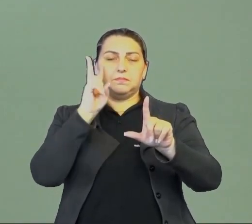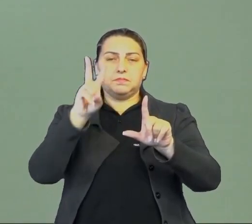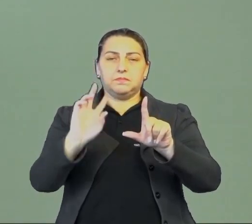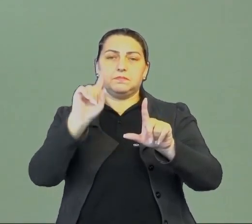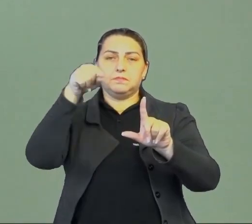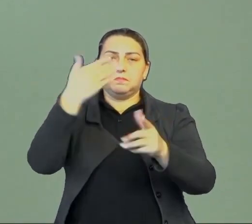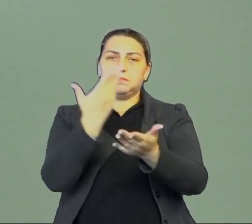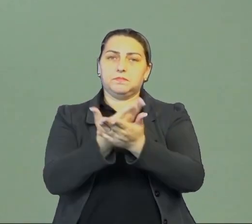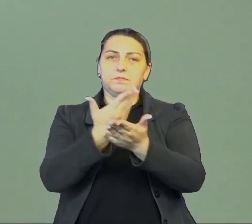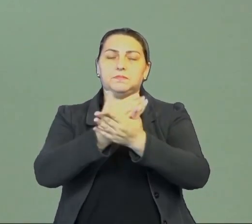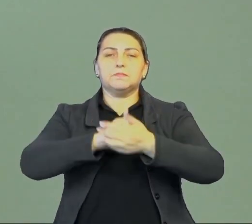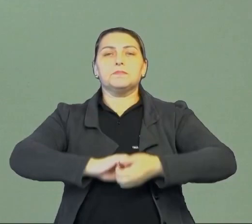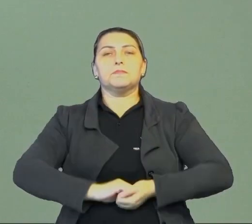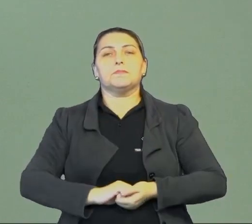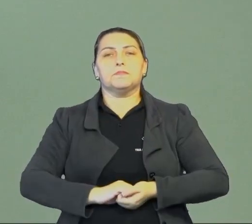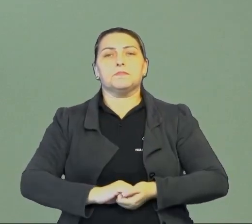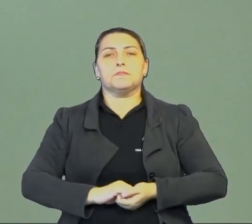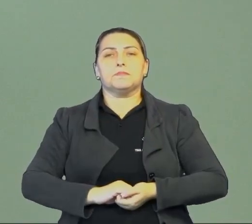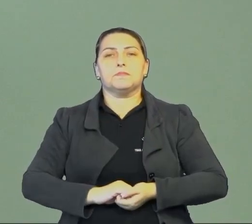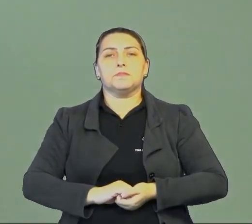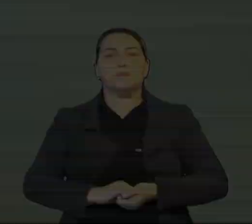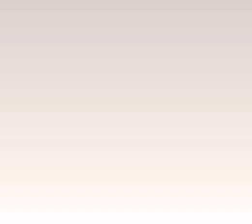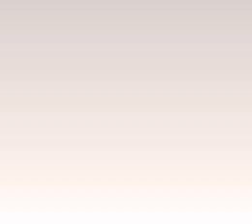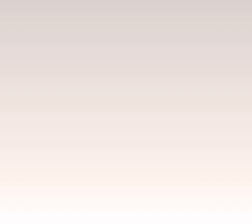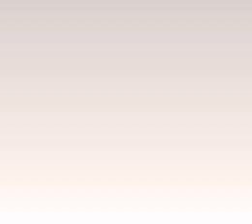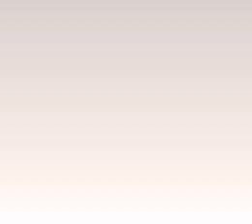nos vemos na próxima aula